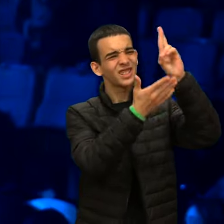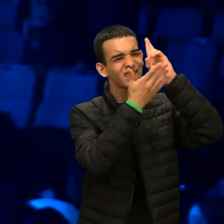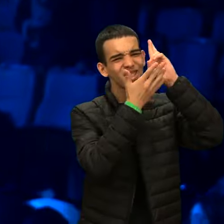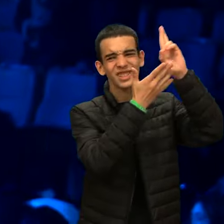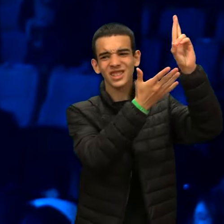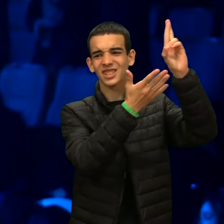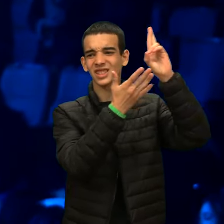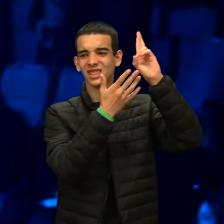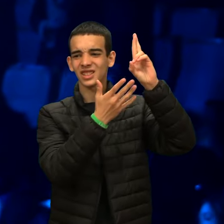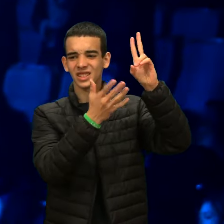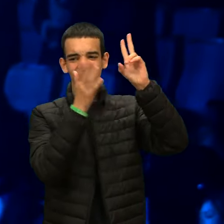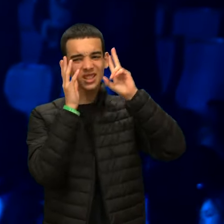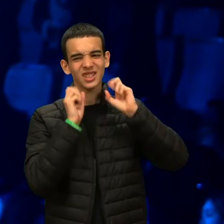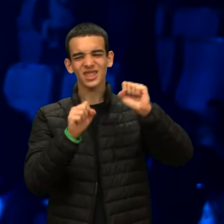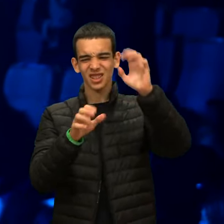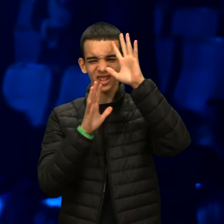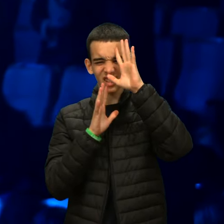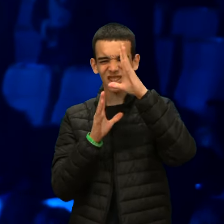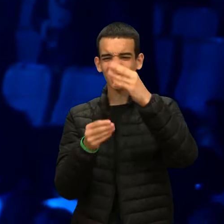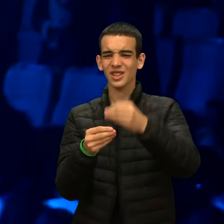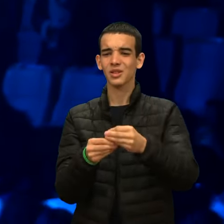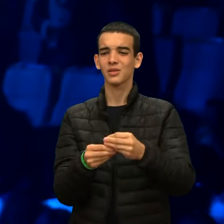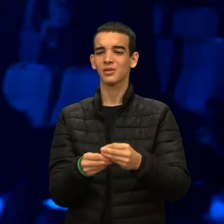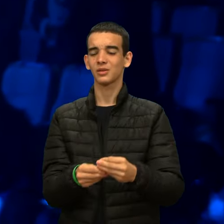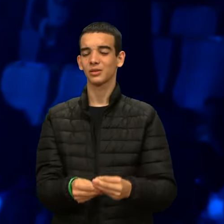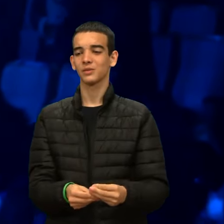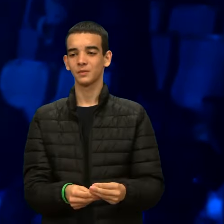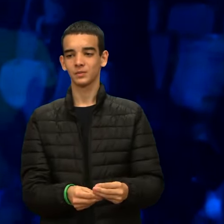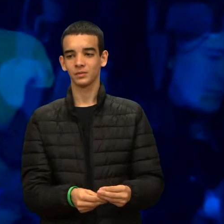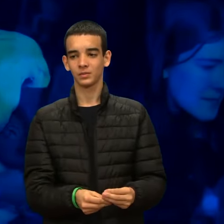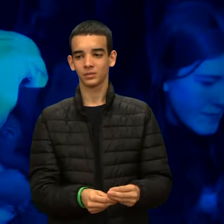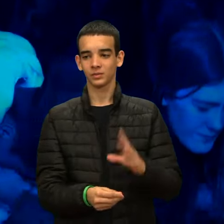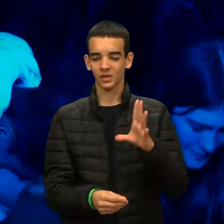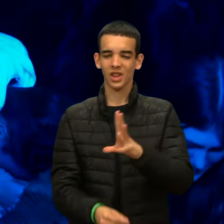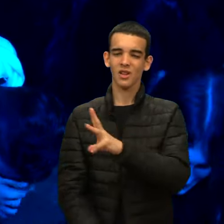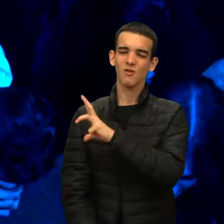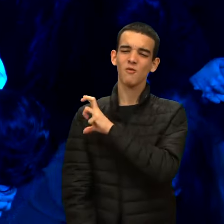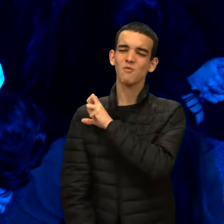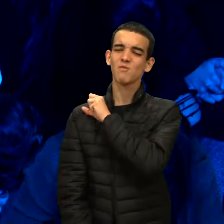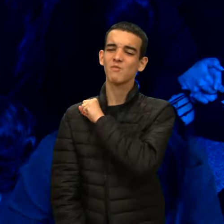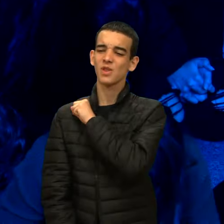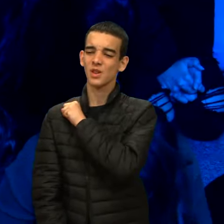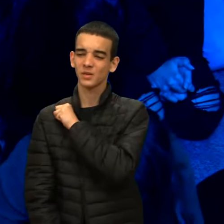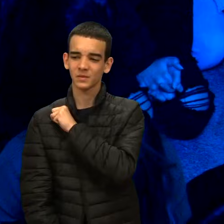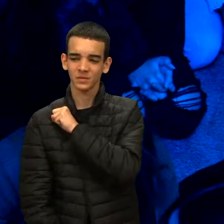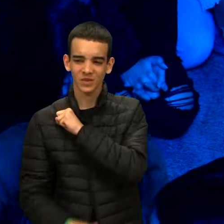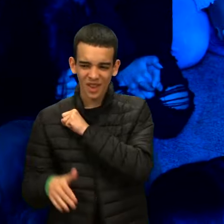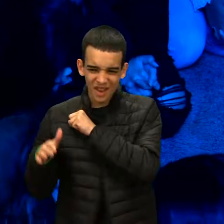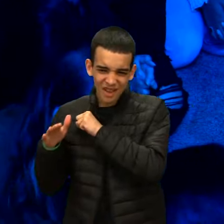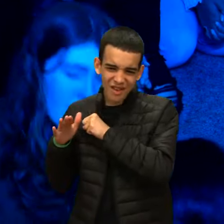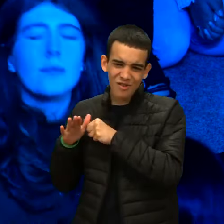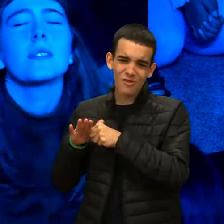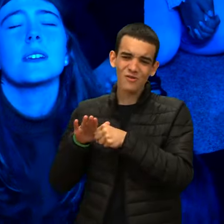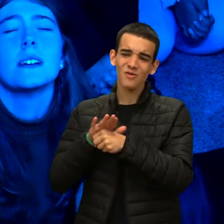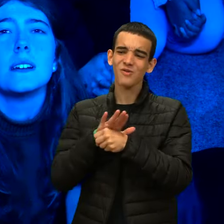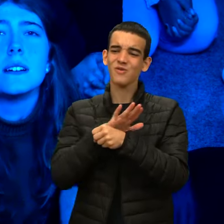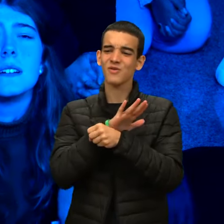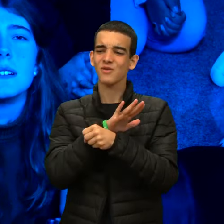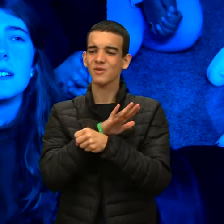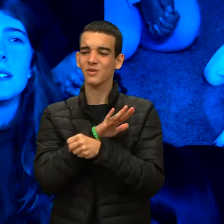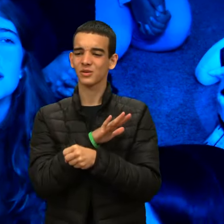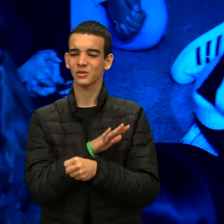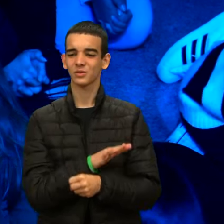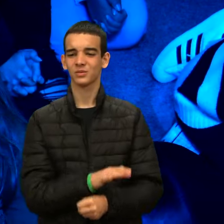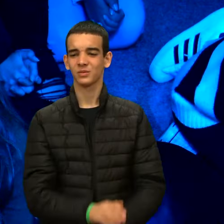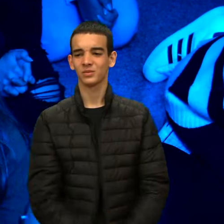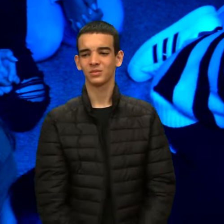possam entender, Jesus, um amor que preenche o coração deles e dá sentido e significado à vida deles, Pai.